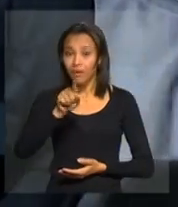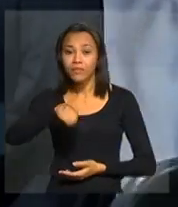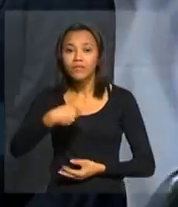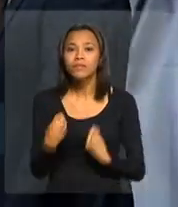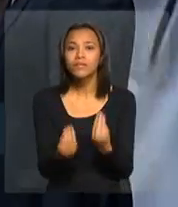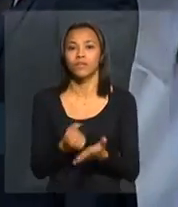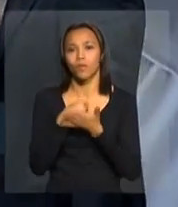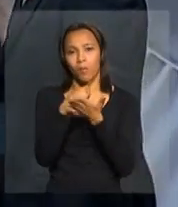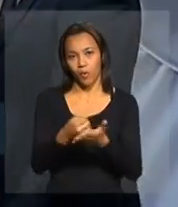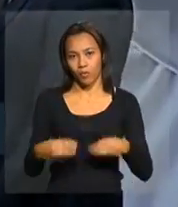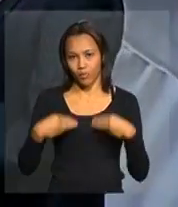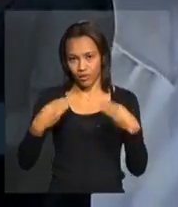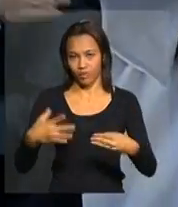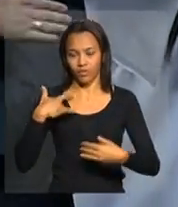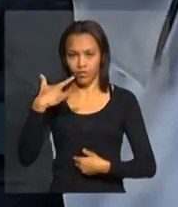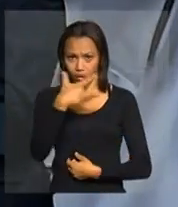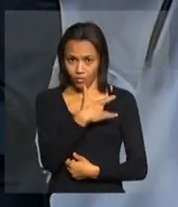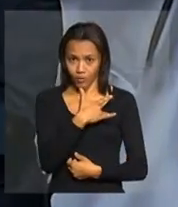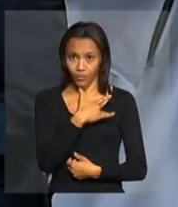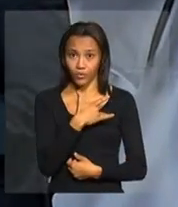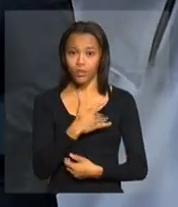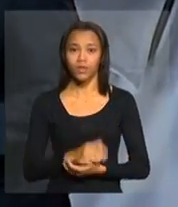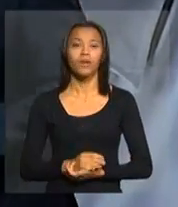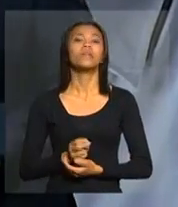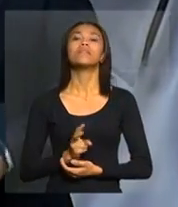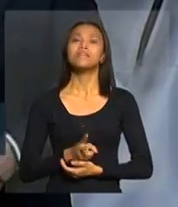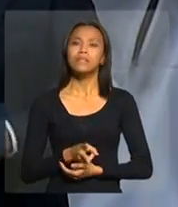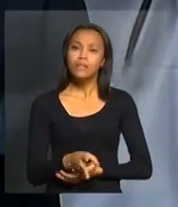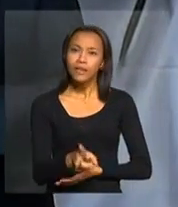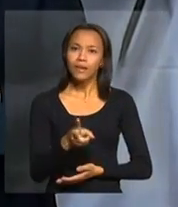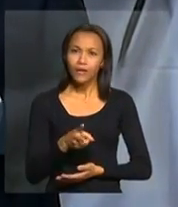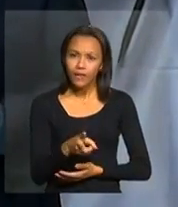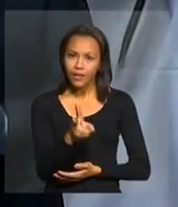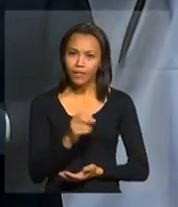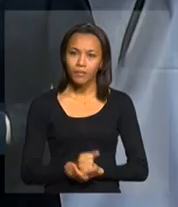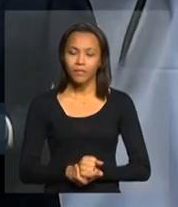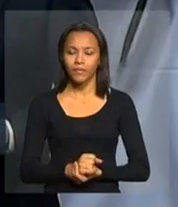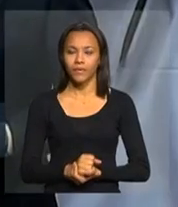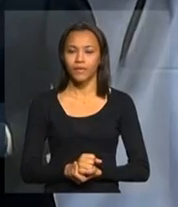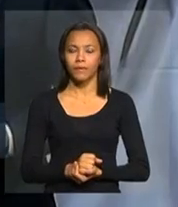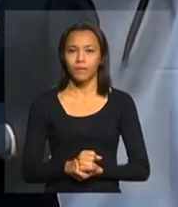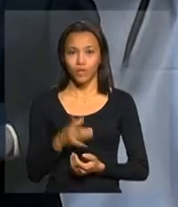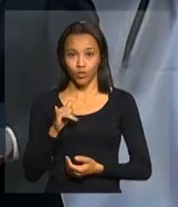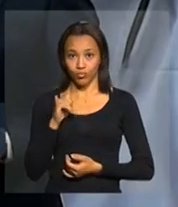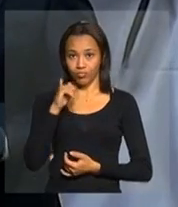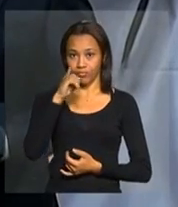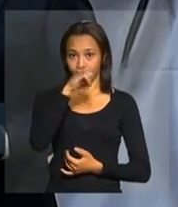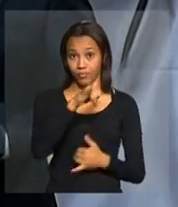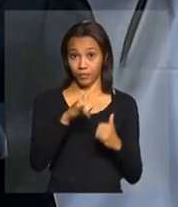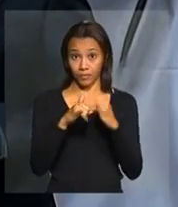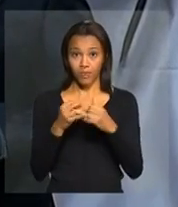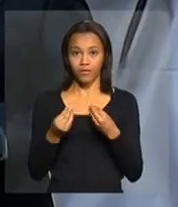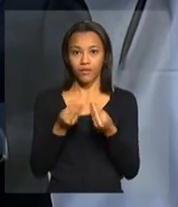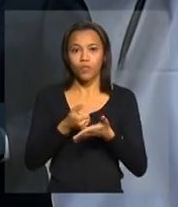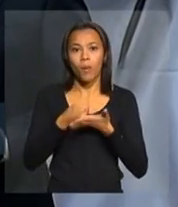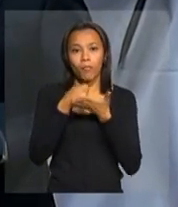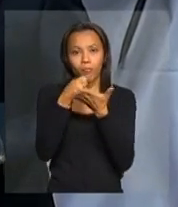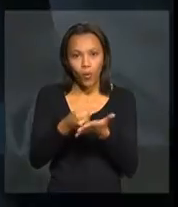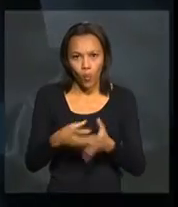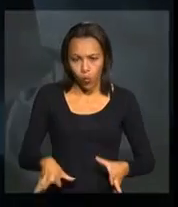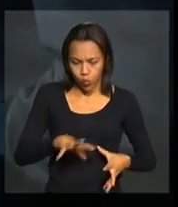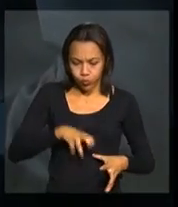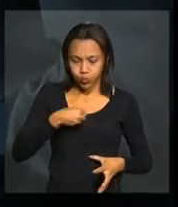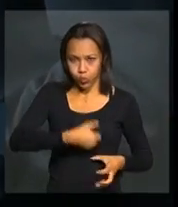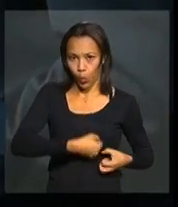do Ministério da Saúde na efetivação da logística para transporte de órgãos e tecidos a todos